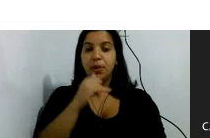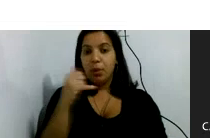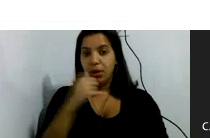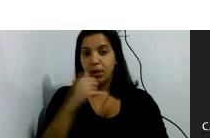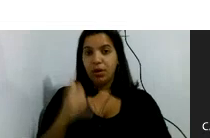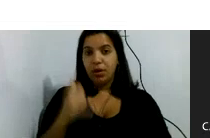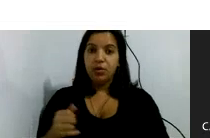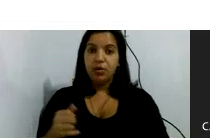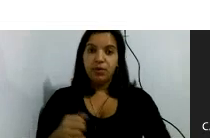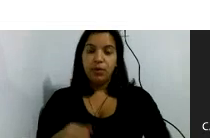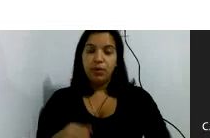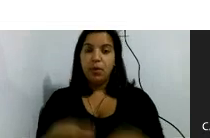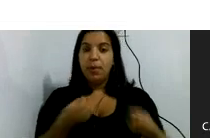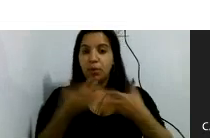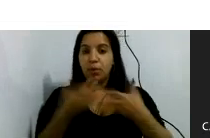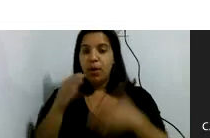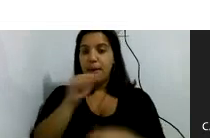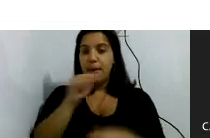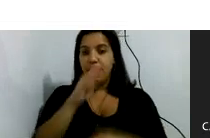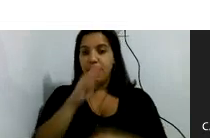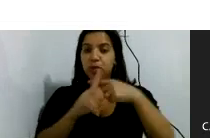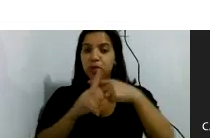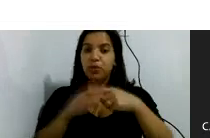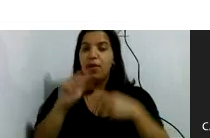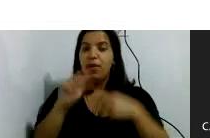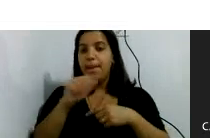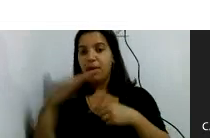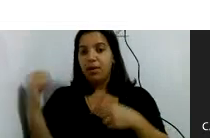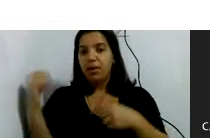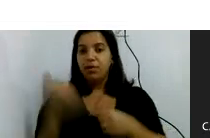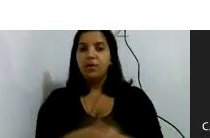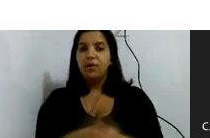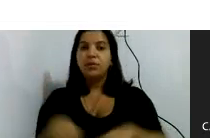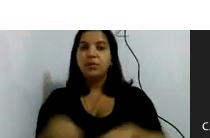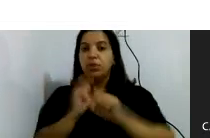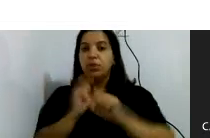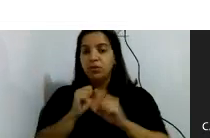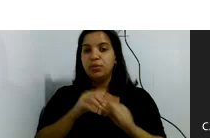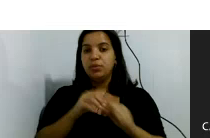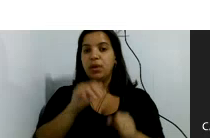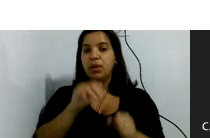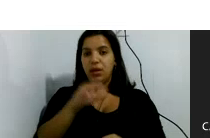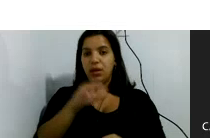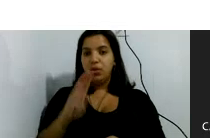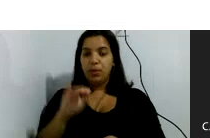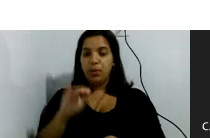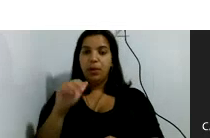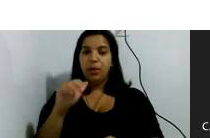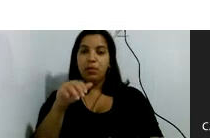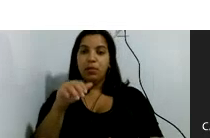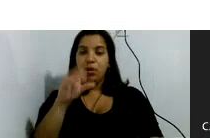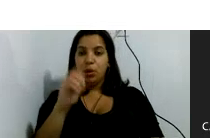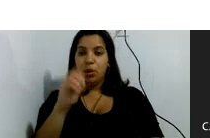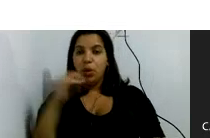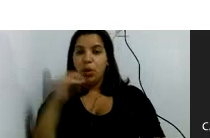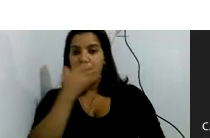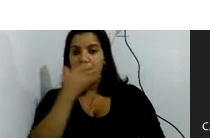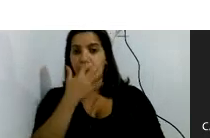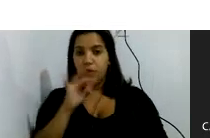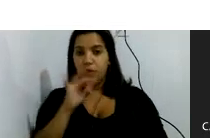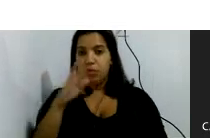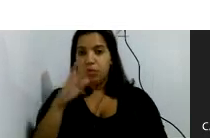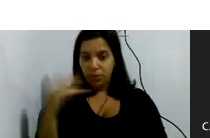negativo pode doar para o AB positivo, o AB negativo, e receber do A, do B, do AB e do O